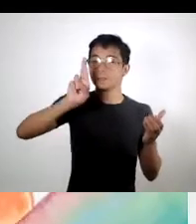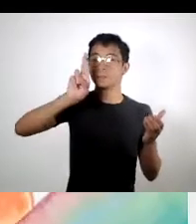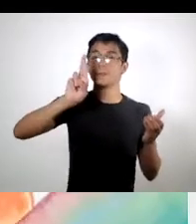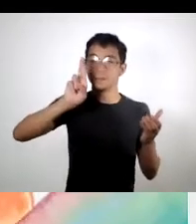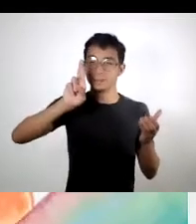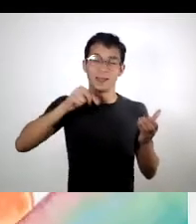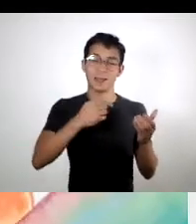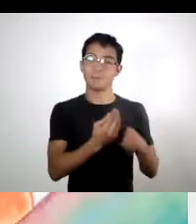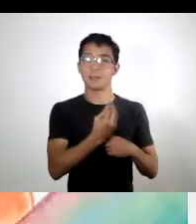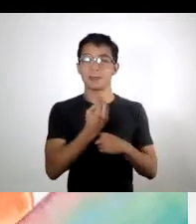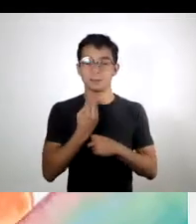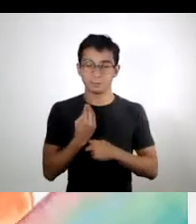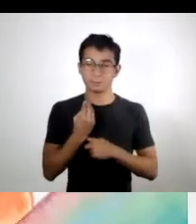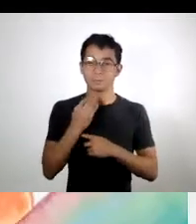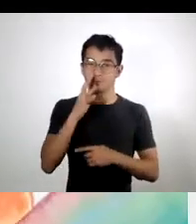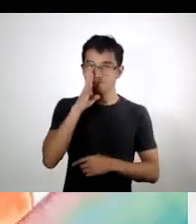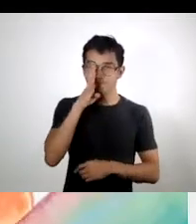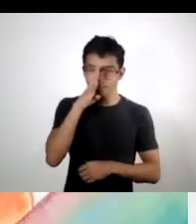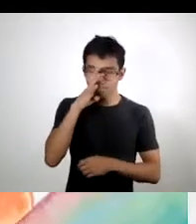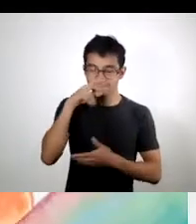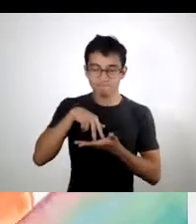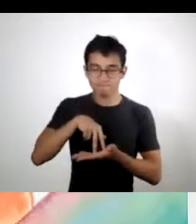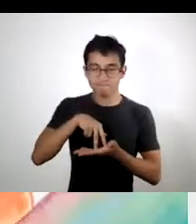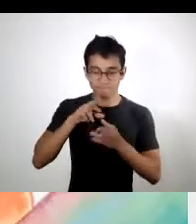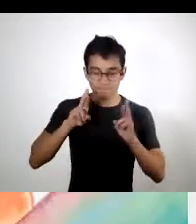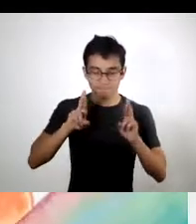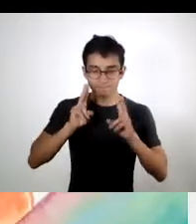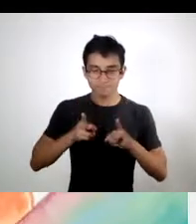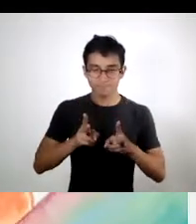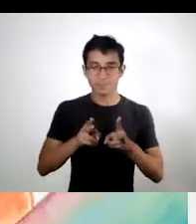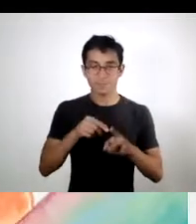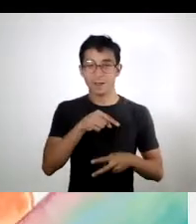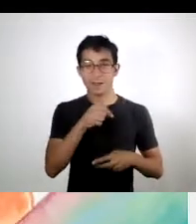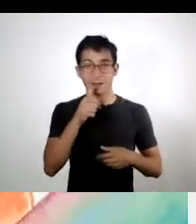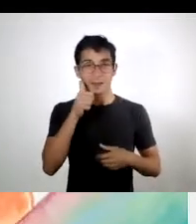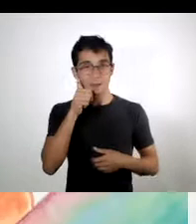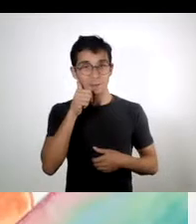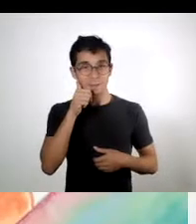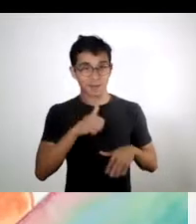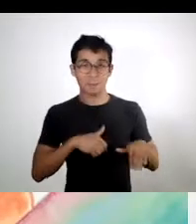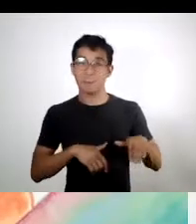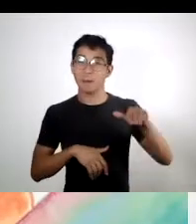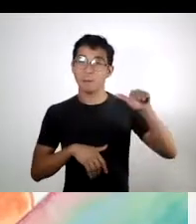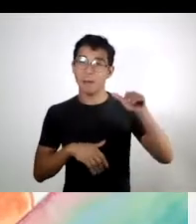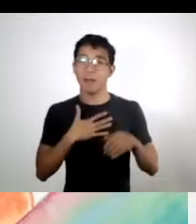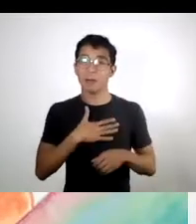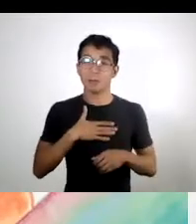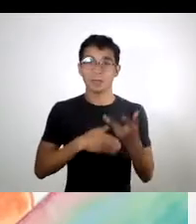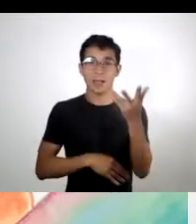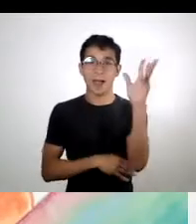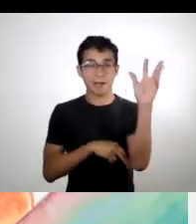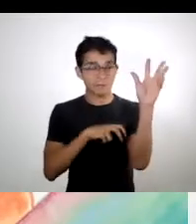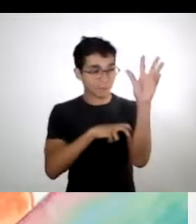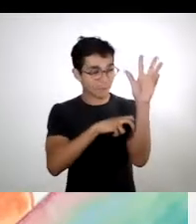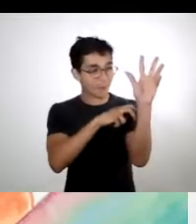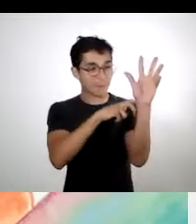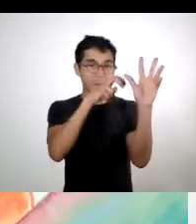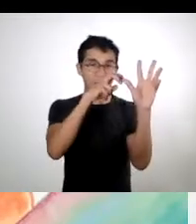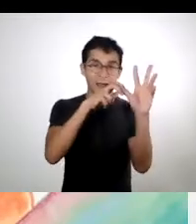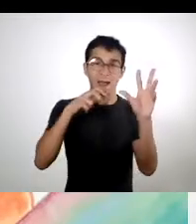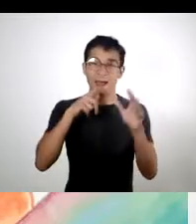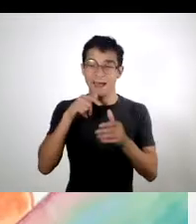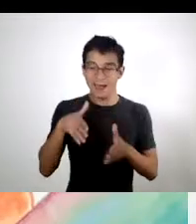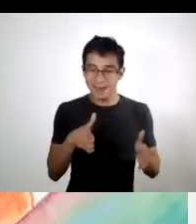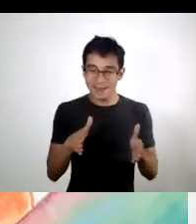A arteira adora tomar banho no rio, subir nas árvores e brincar na chuva. Gosta também de participar da corrida